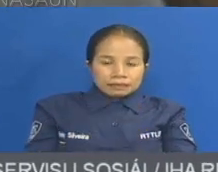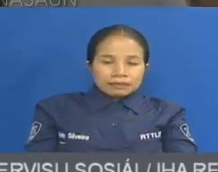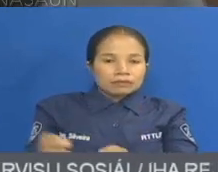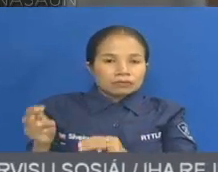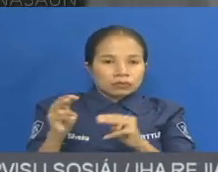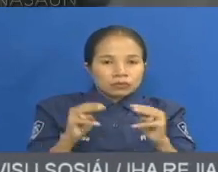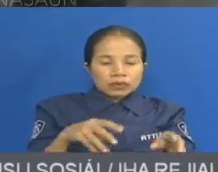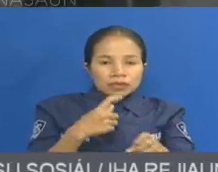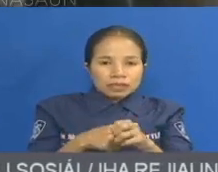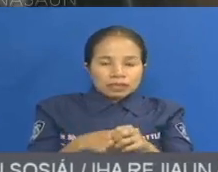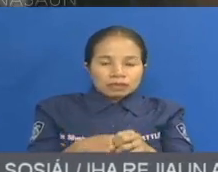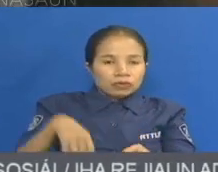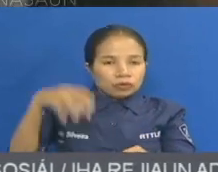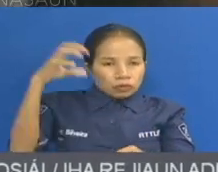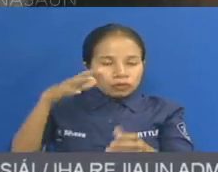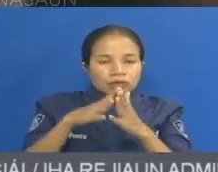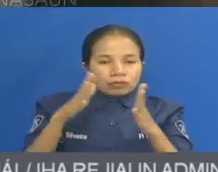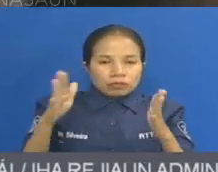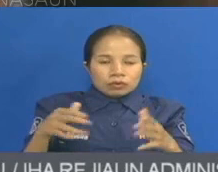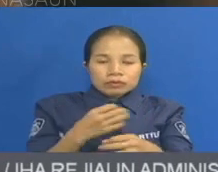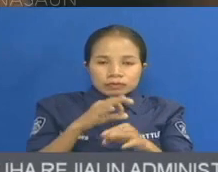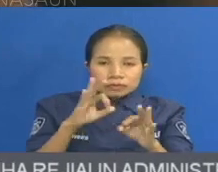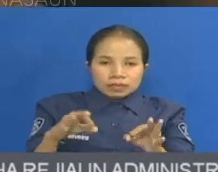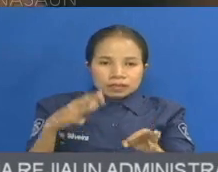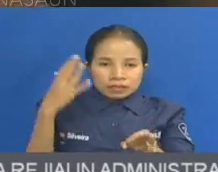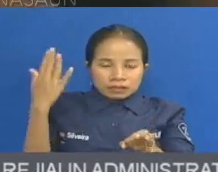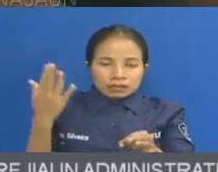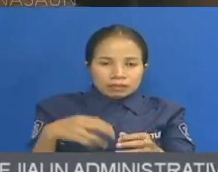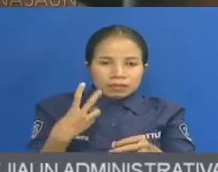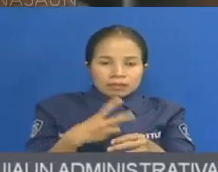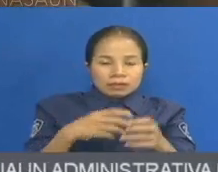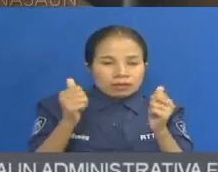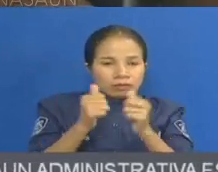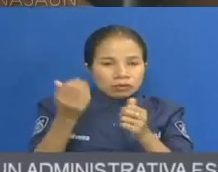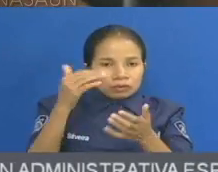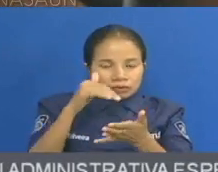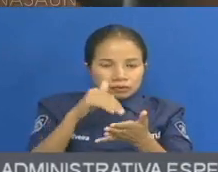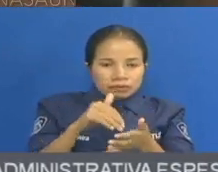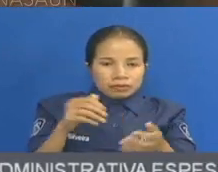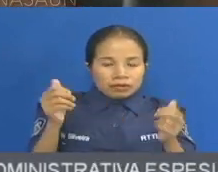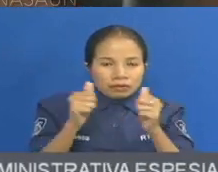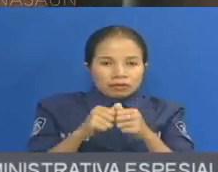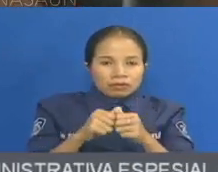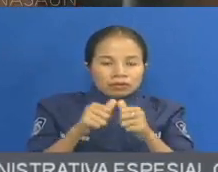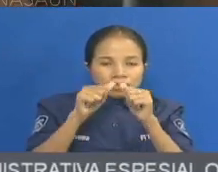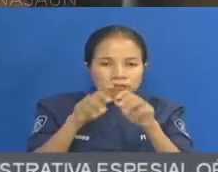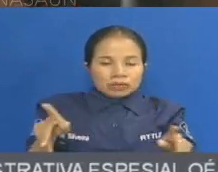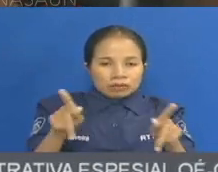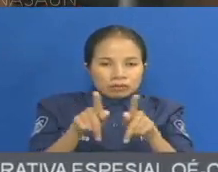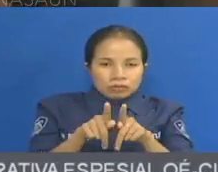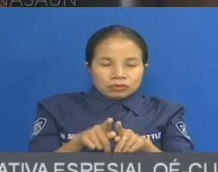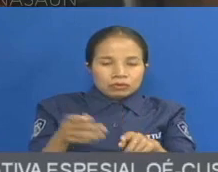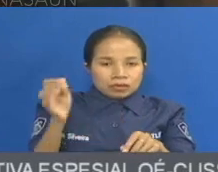mudança de clima, ou mudam bota, então a gente consegue finalizar aí na base. E a minha moto que fila fali ao administrador posto no meu técnico